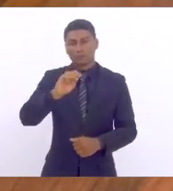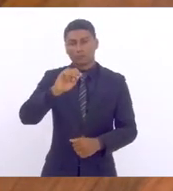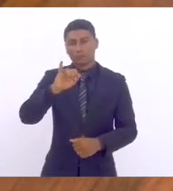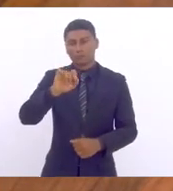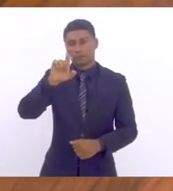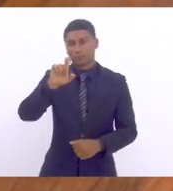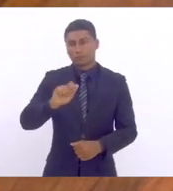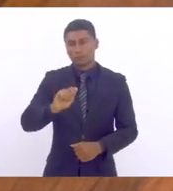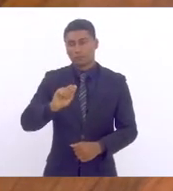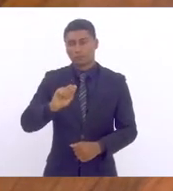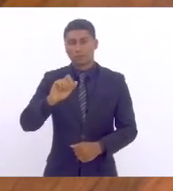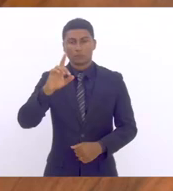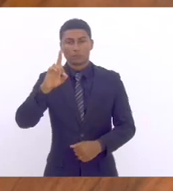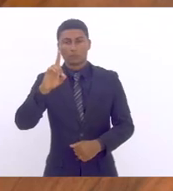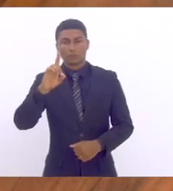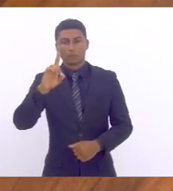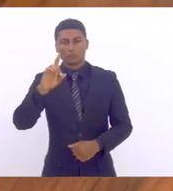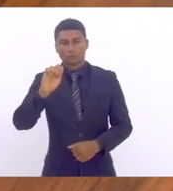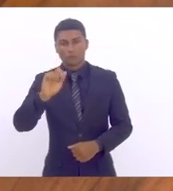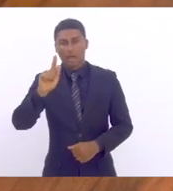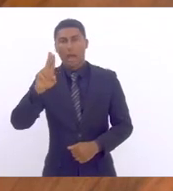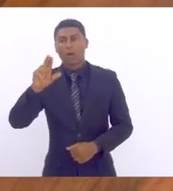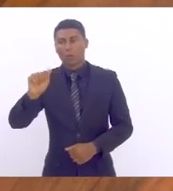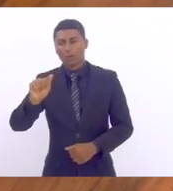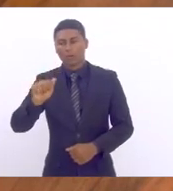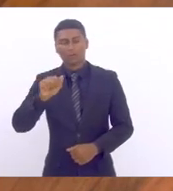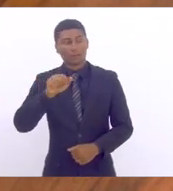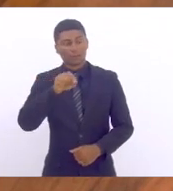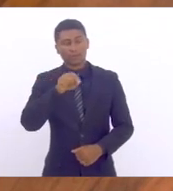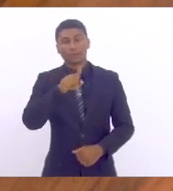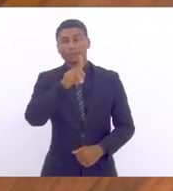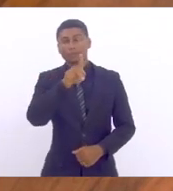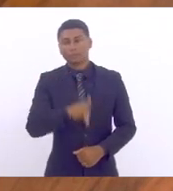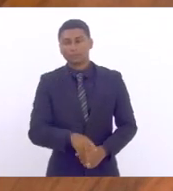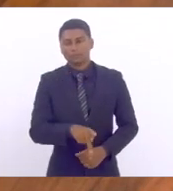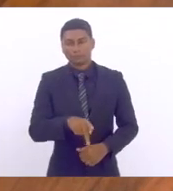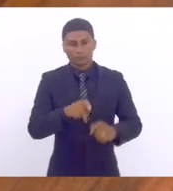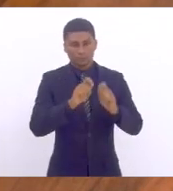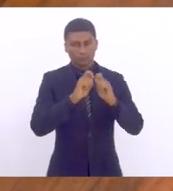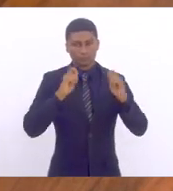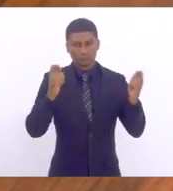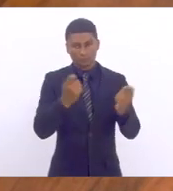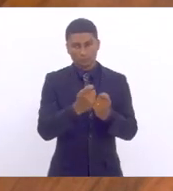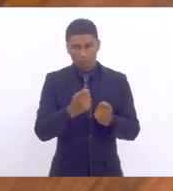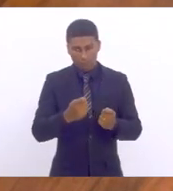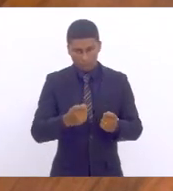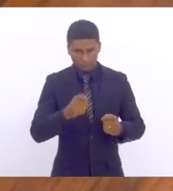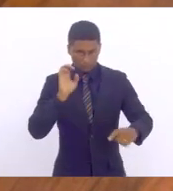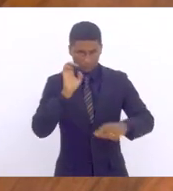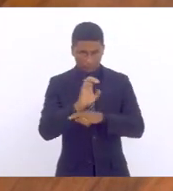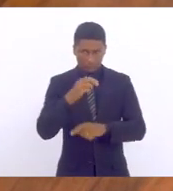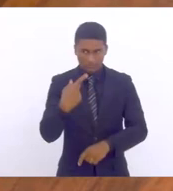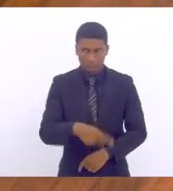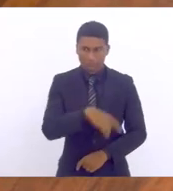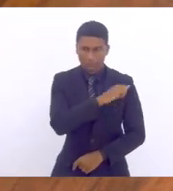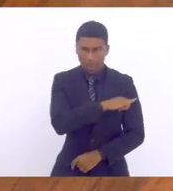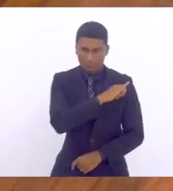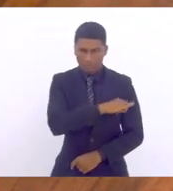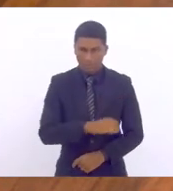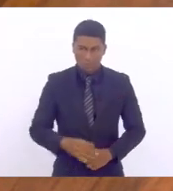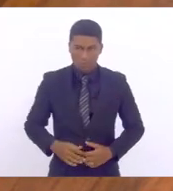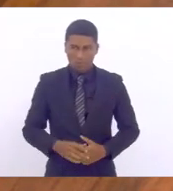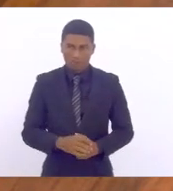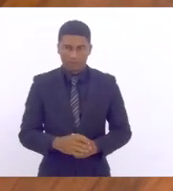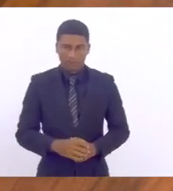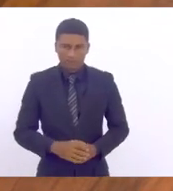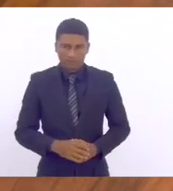que era presidente da Federação Estadual do Rio de Janeiro. Né? E